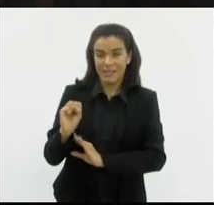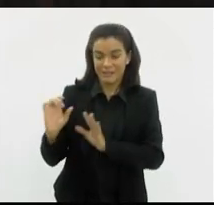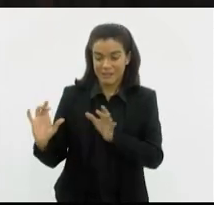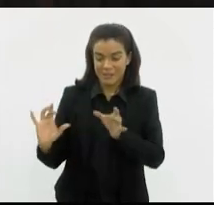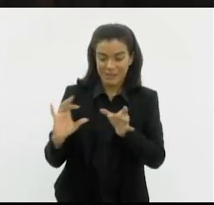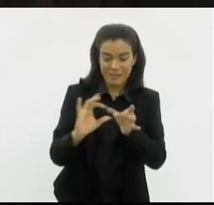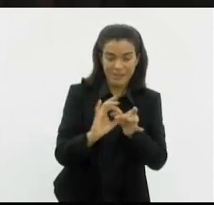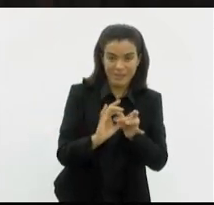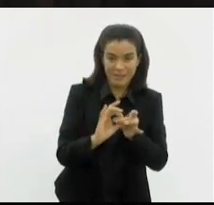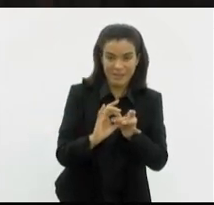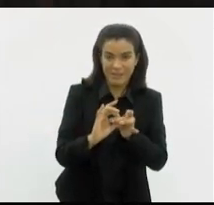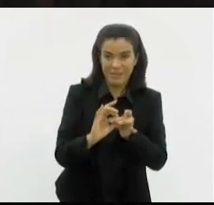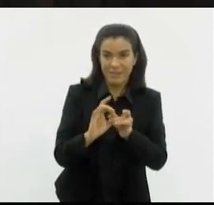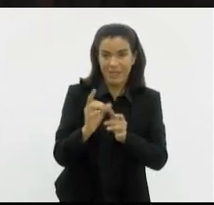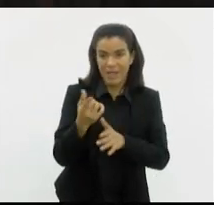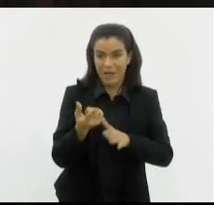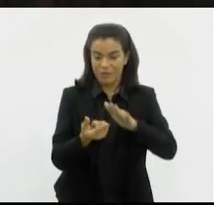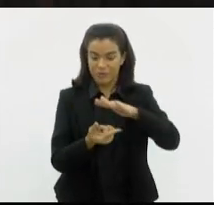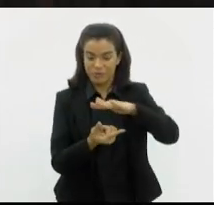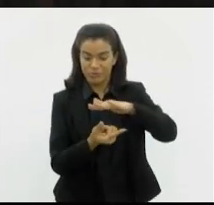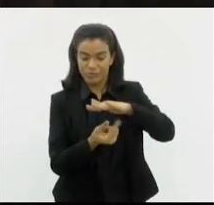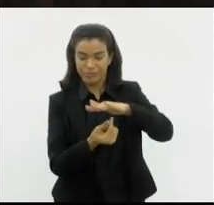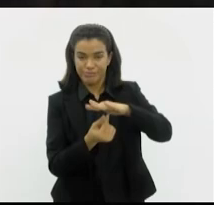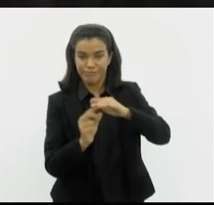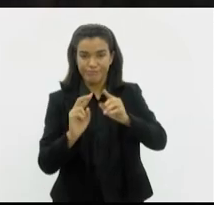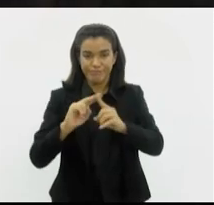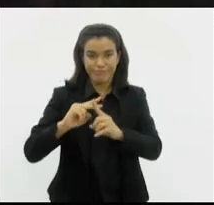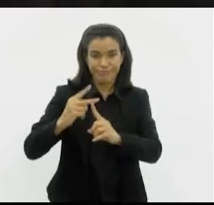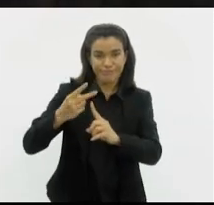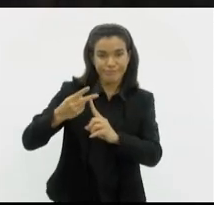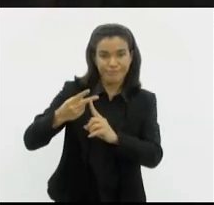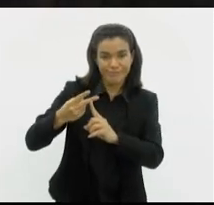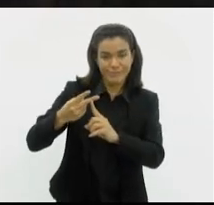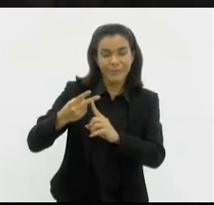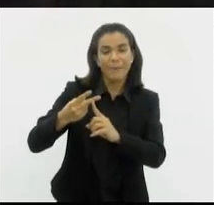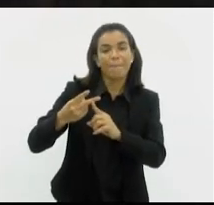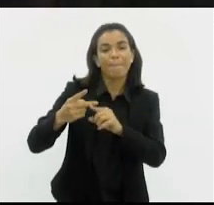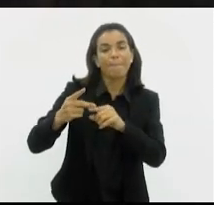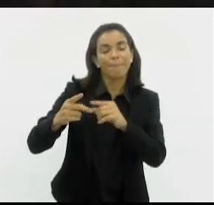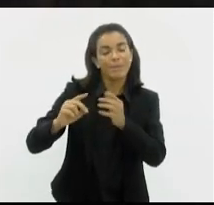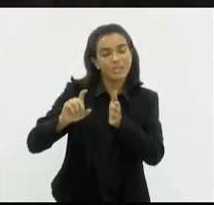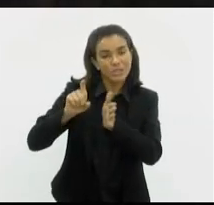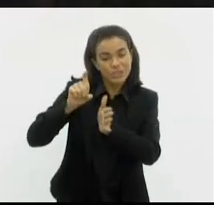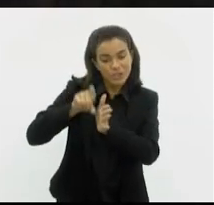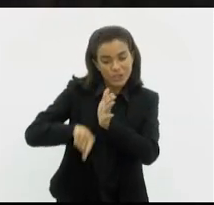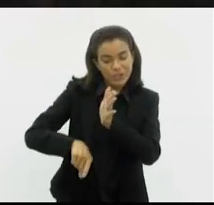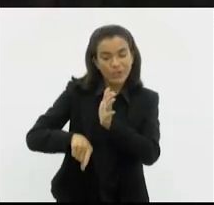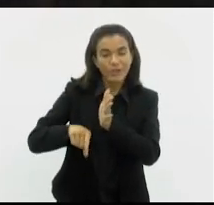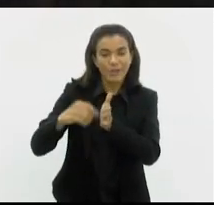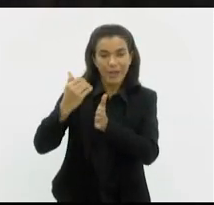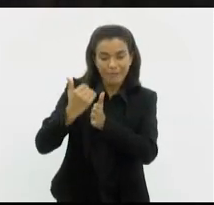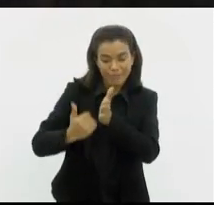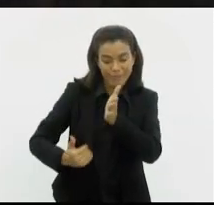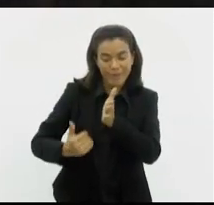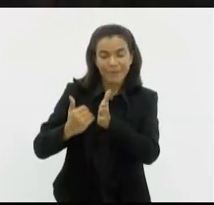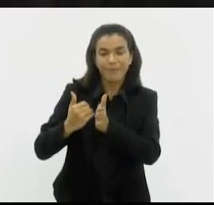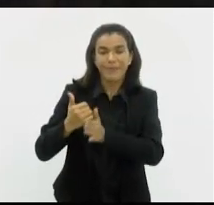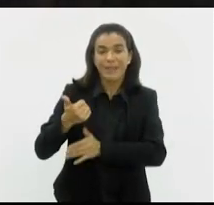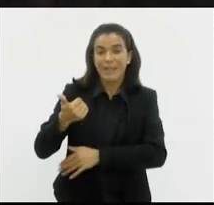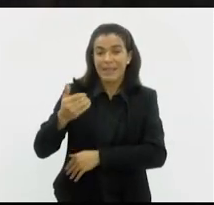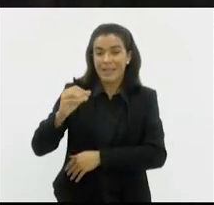associado ao FECP e ao FOT, cresceu, descontada a inflação, na ordem de